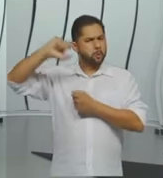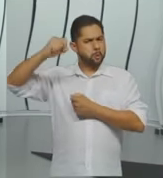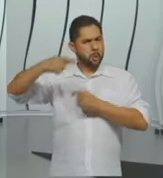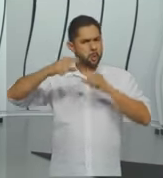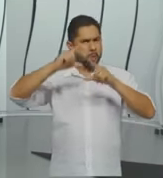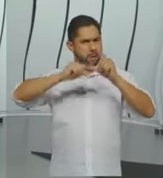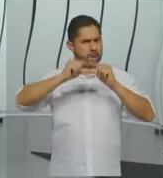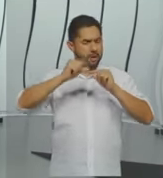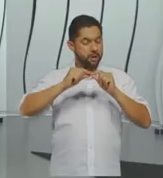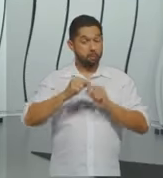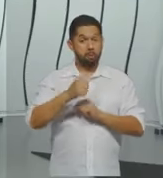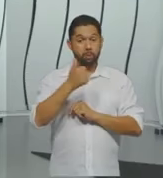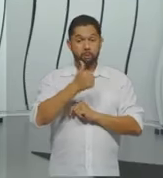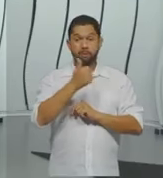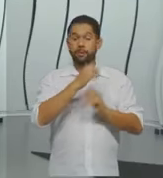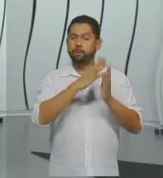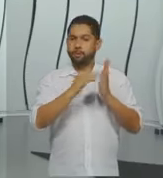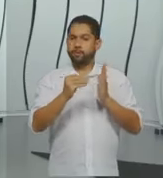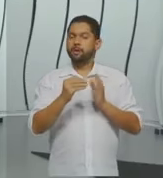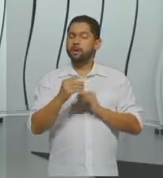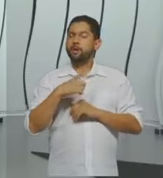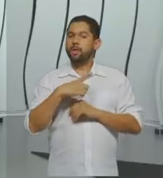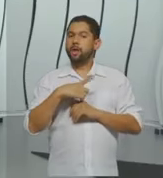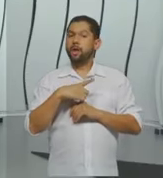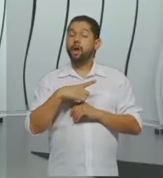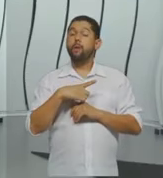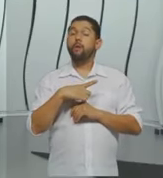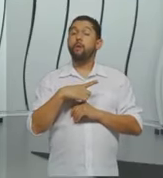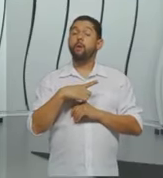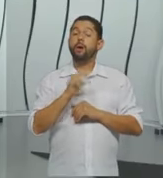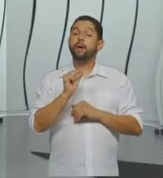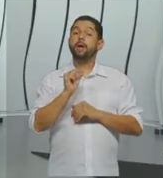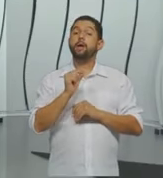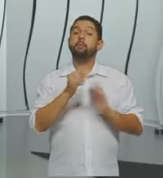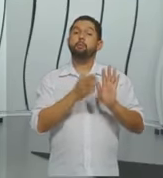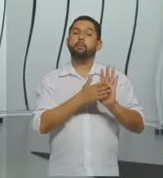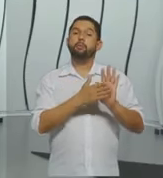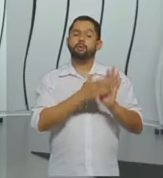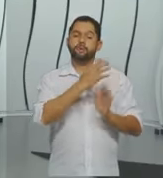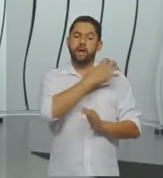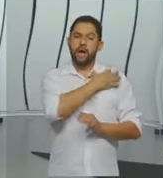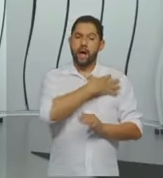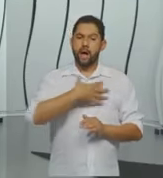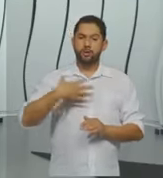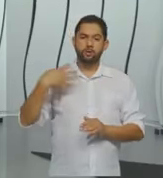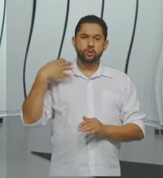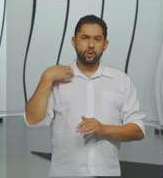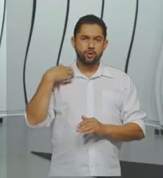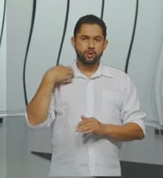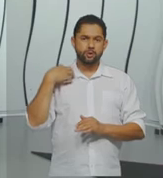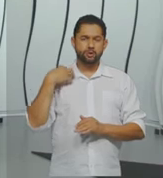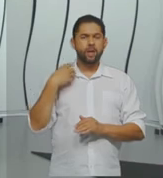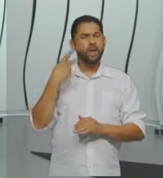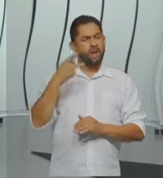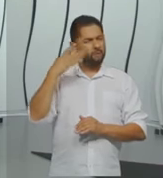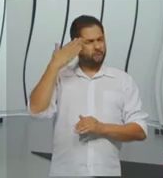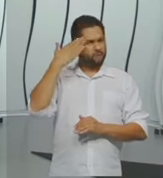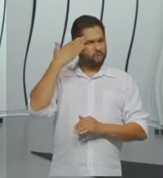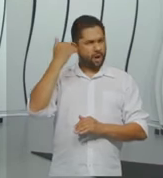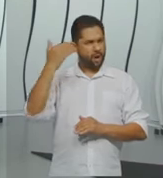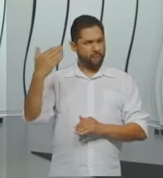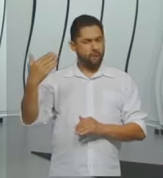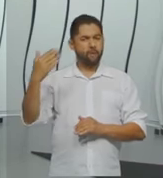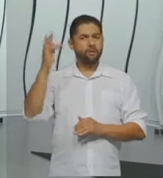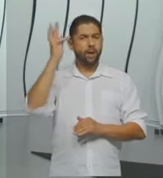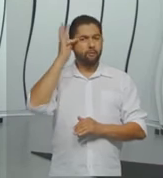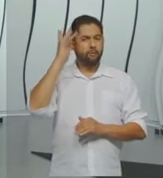consolidado que nós temos é o modelo proposto por Aristóteles. Aristóteles, que é um grande nome da filosofia grega, junto com